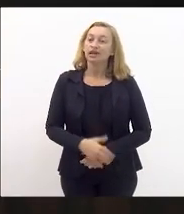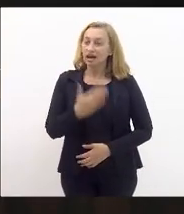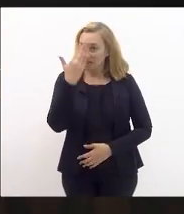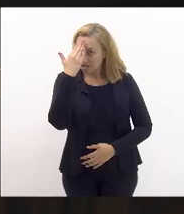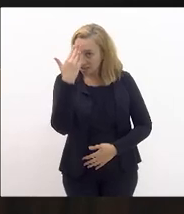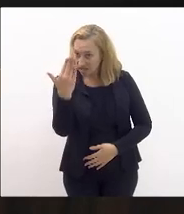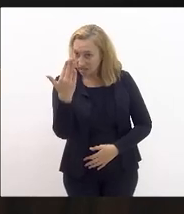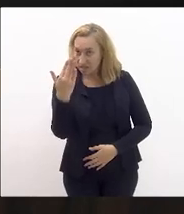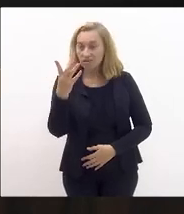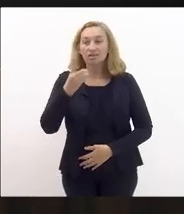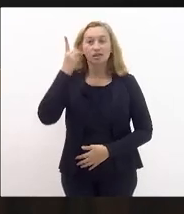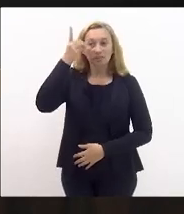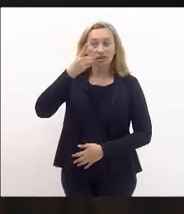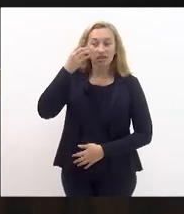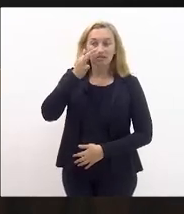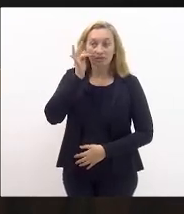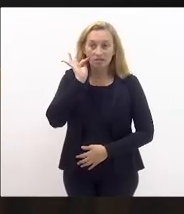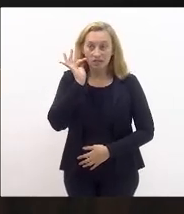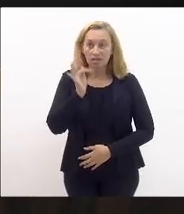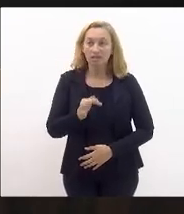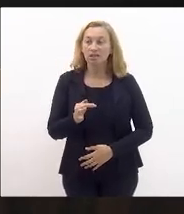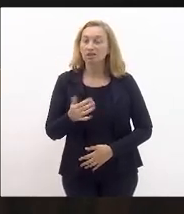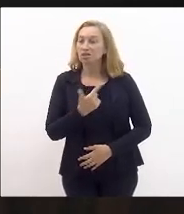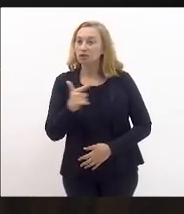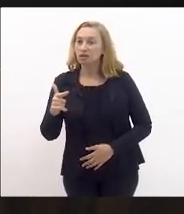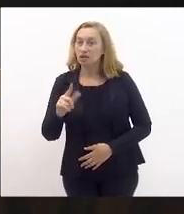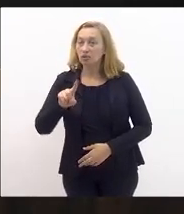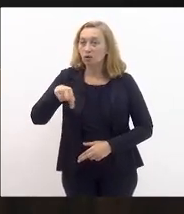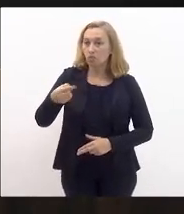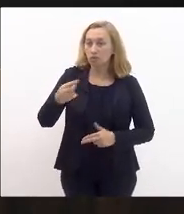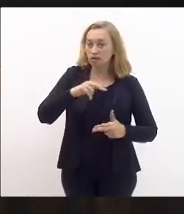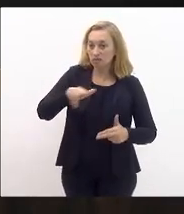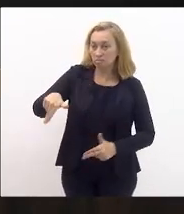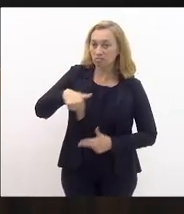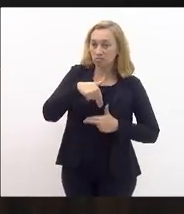Agradecendo ao deputado Flávio Serafini, não havendo mais